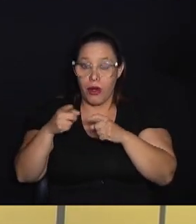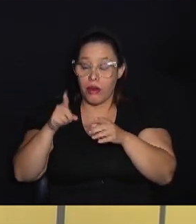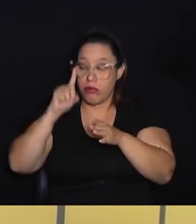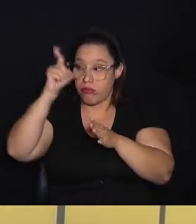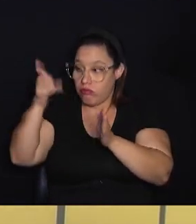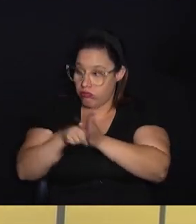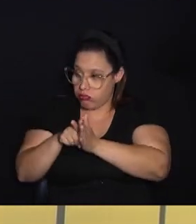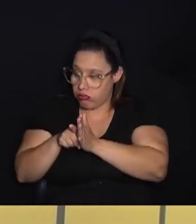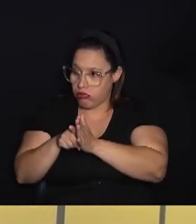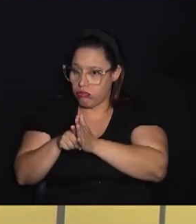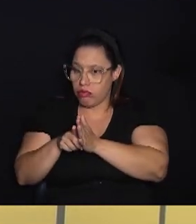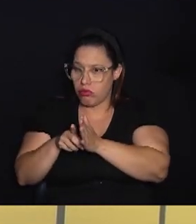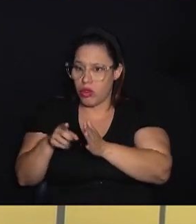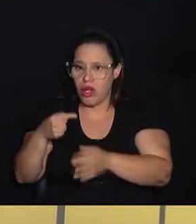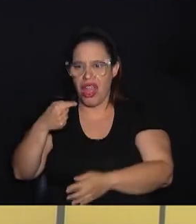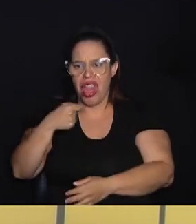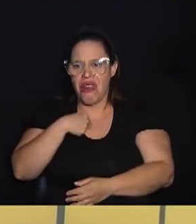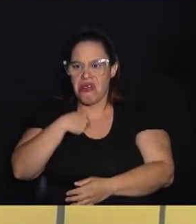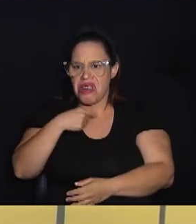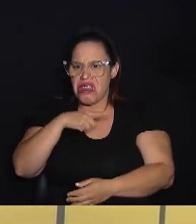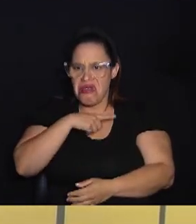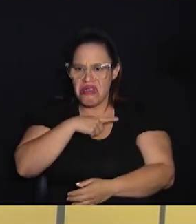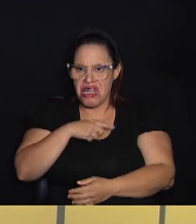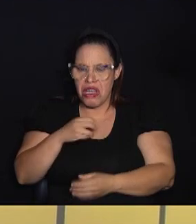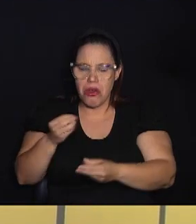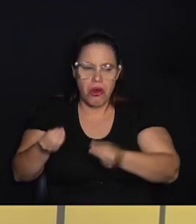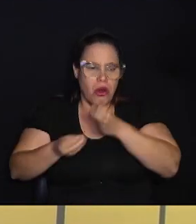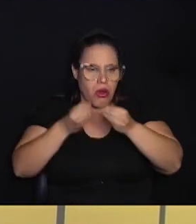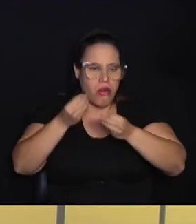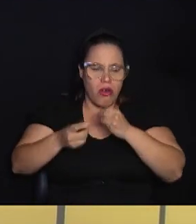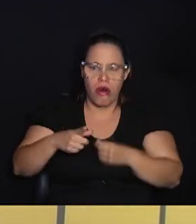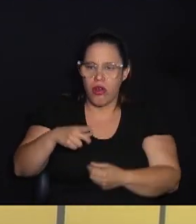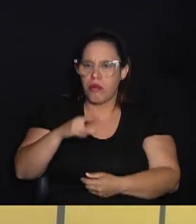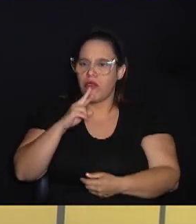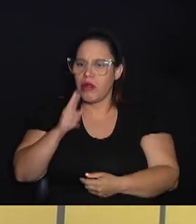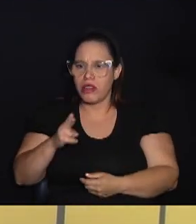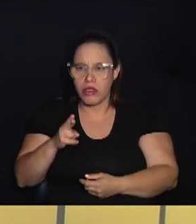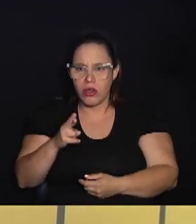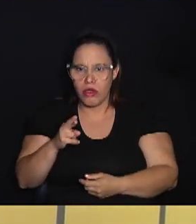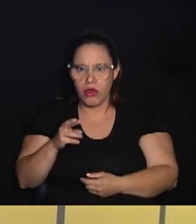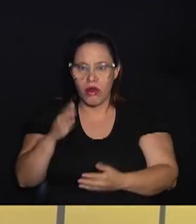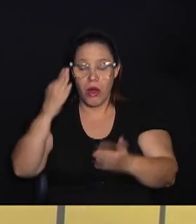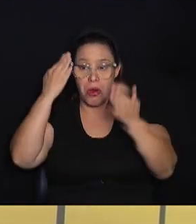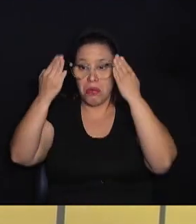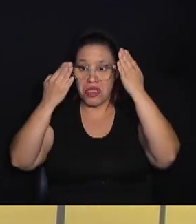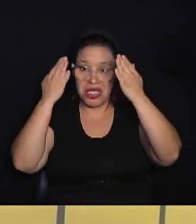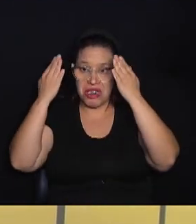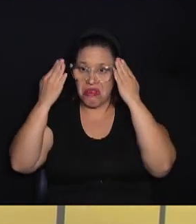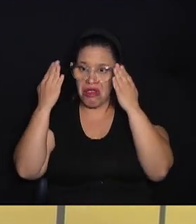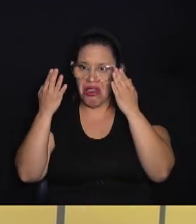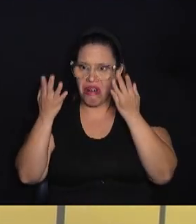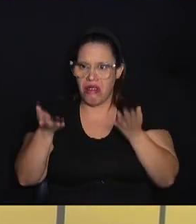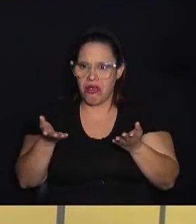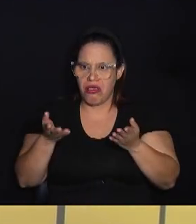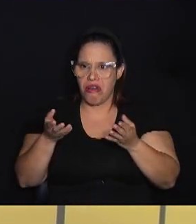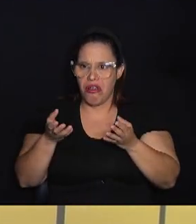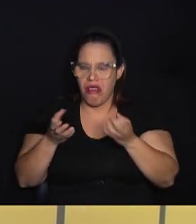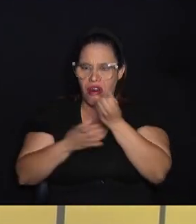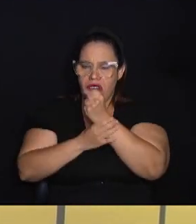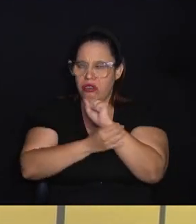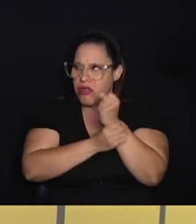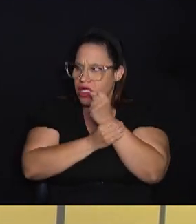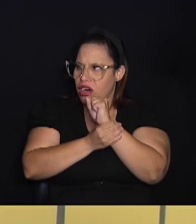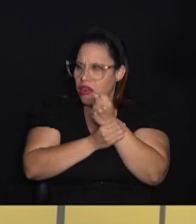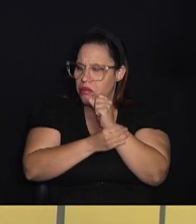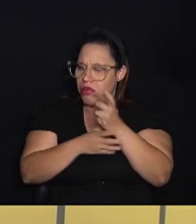médico vai dizer o que eu tenho o médico vai dizer como resolver ou fisioterapeuta ou psicólogo e é muito interessante a gente assumir